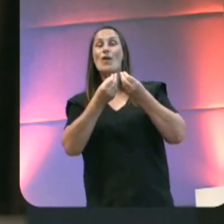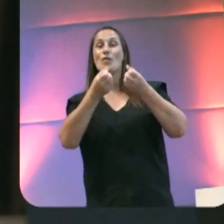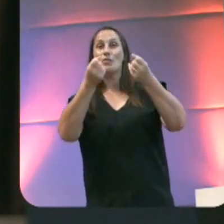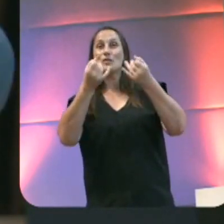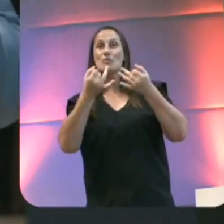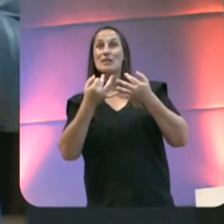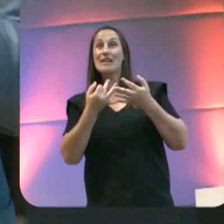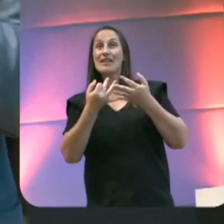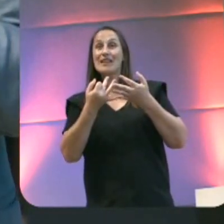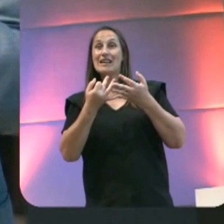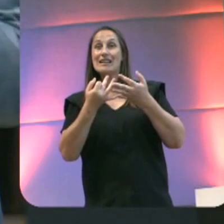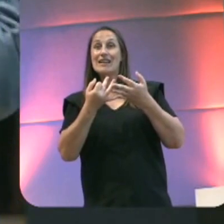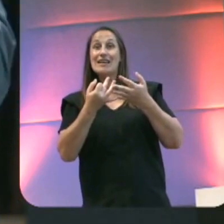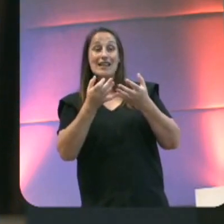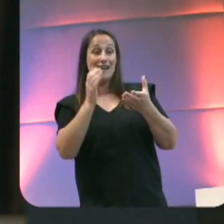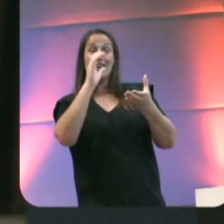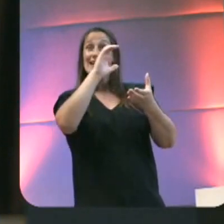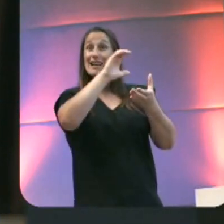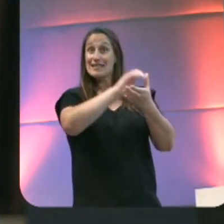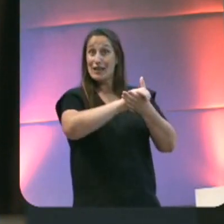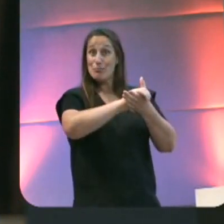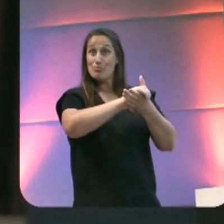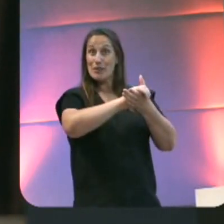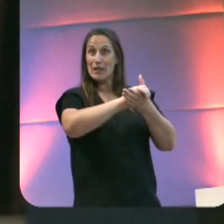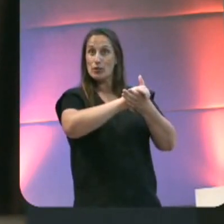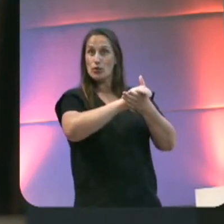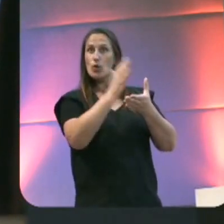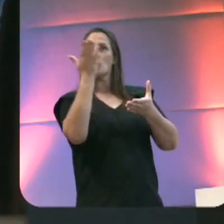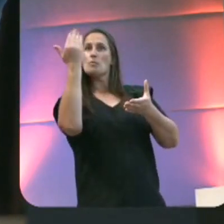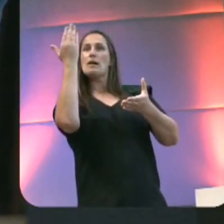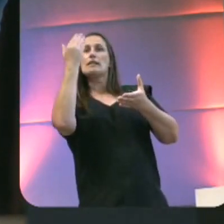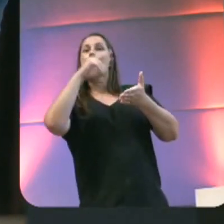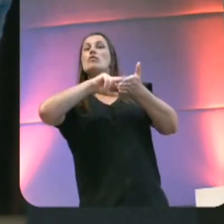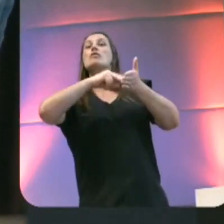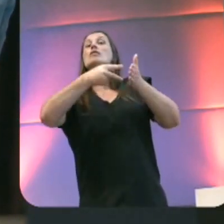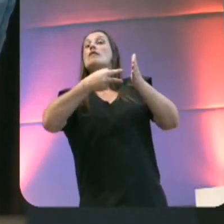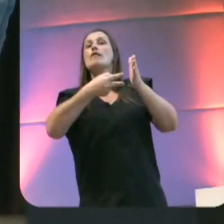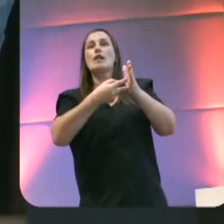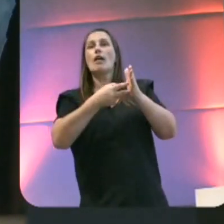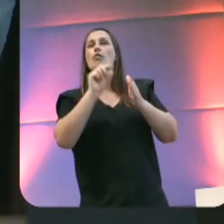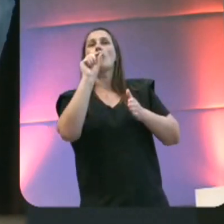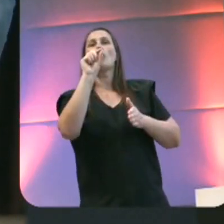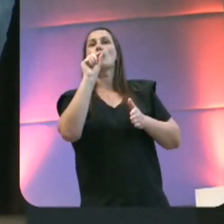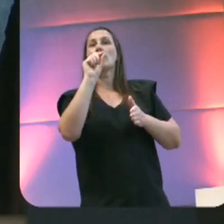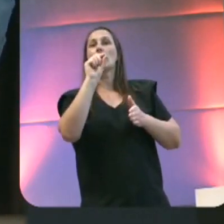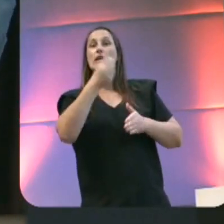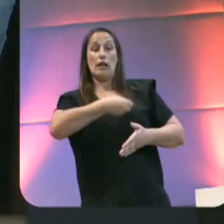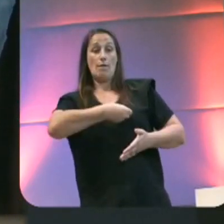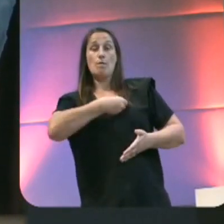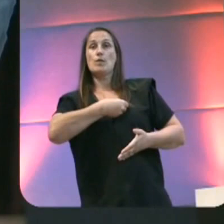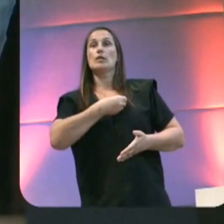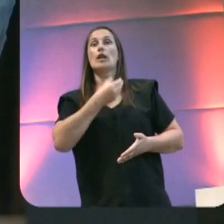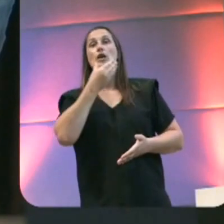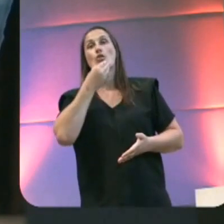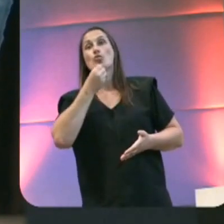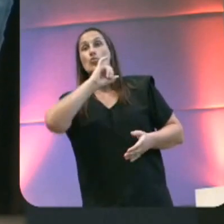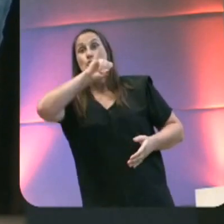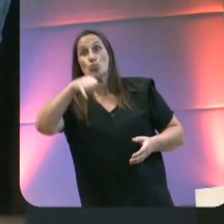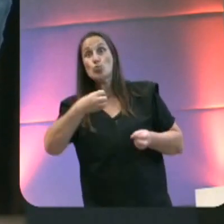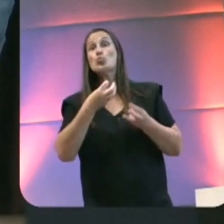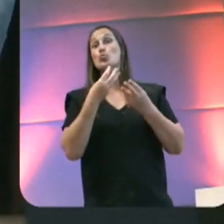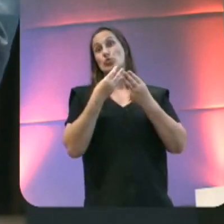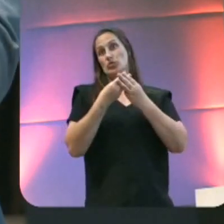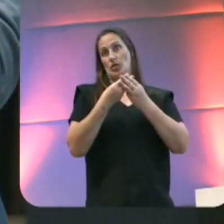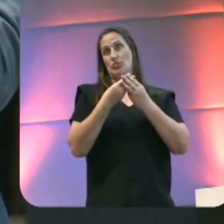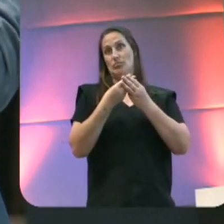o casamento na vida de um judeu. Senão a gente não vai conseguir entender o que Jesus